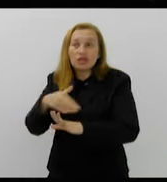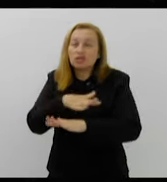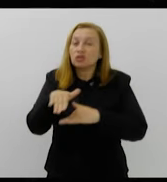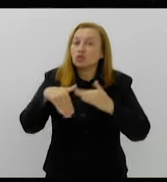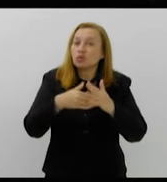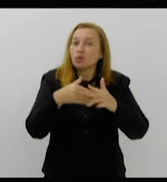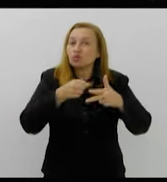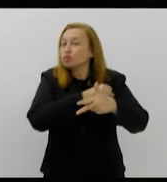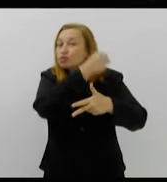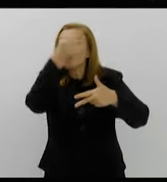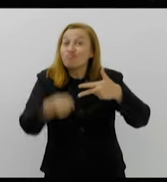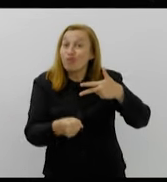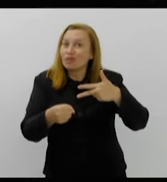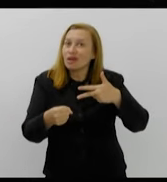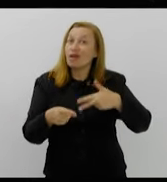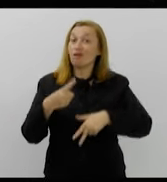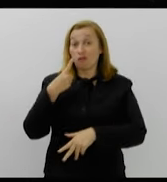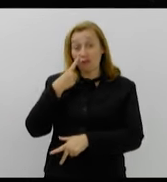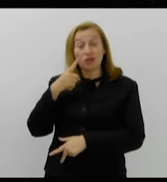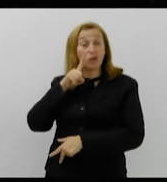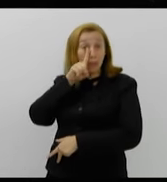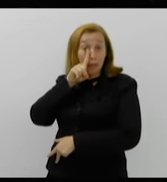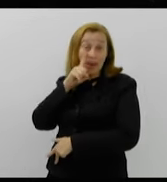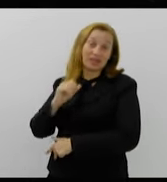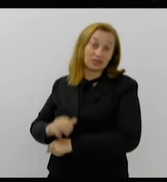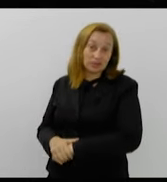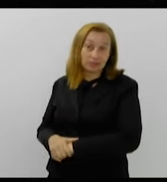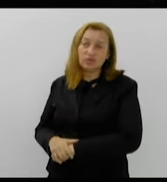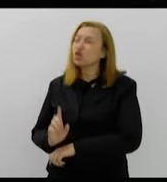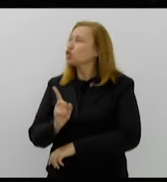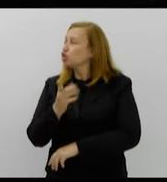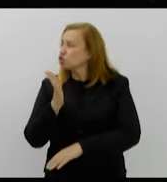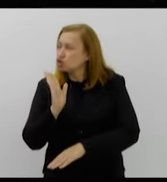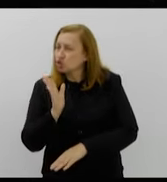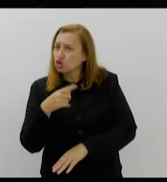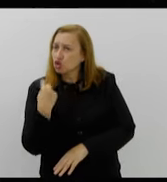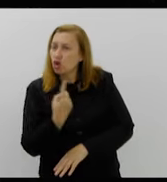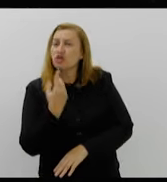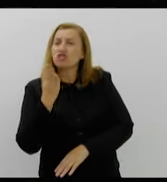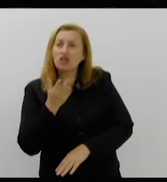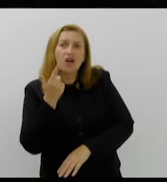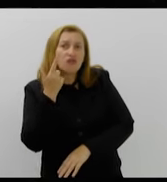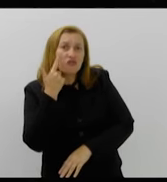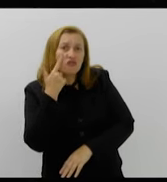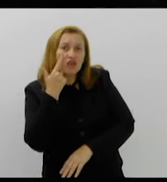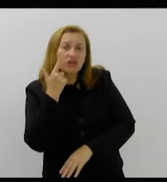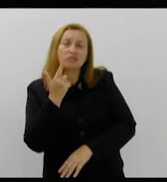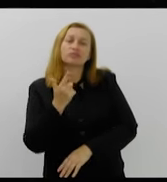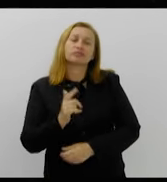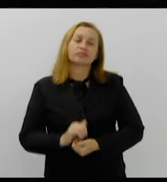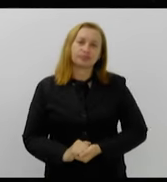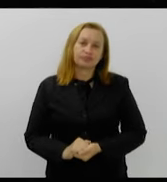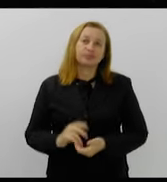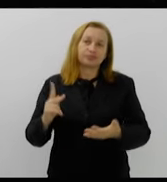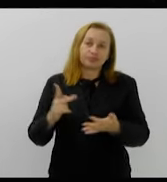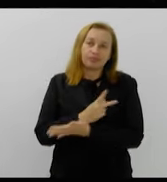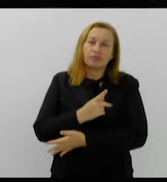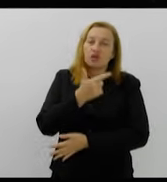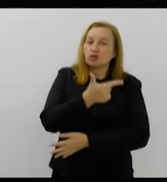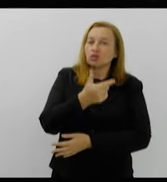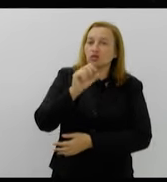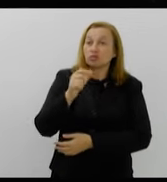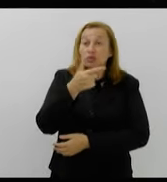poderes olha o risco nós já vimos esse filme em